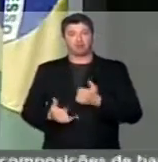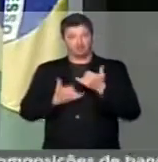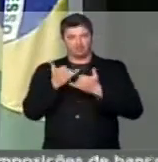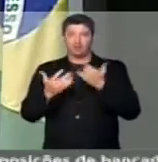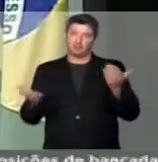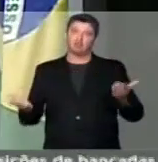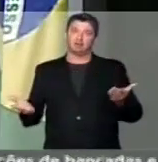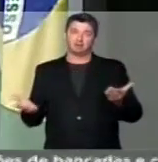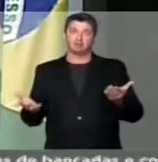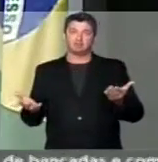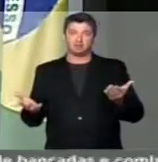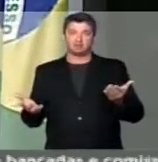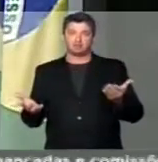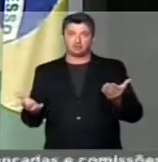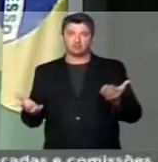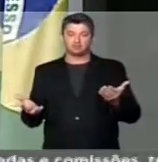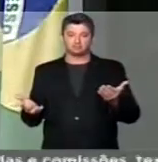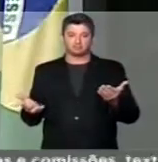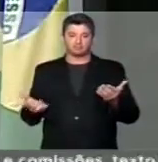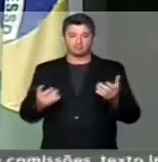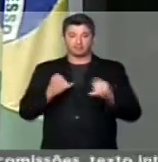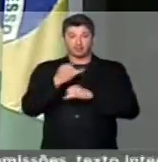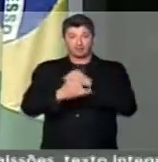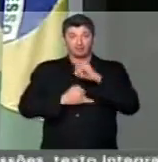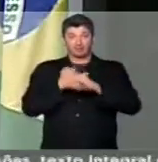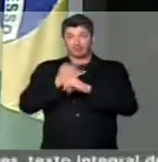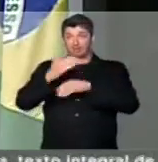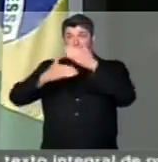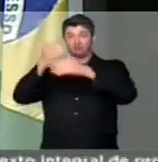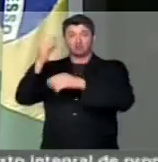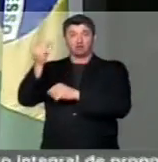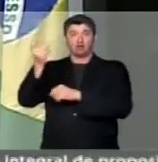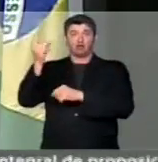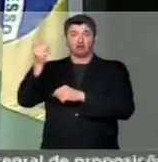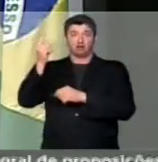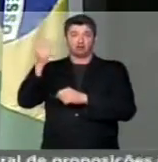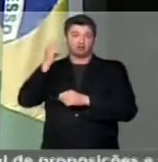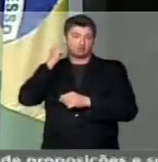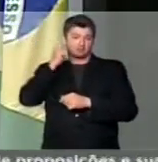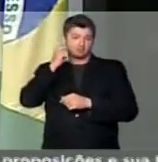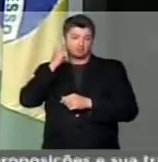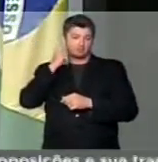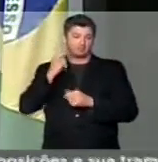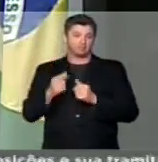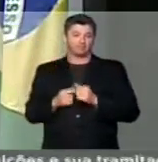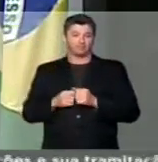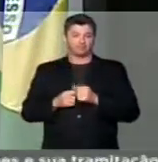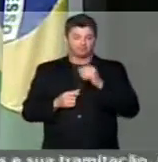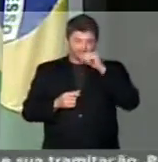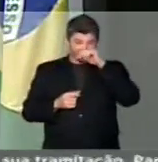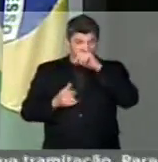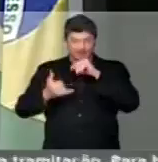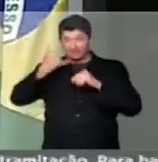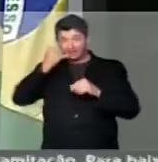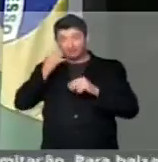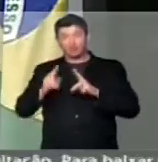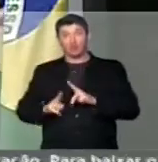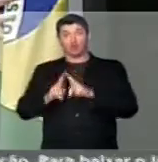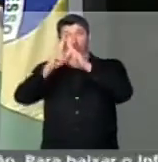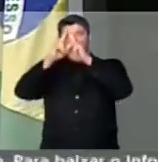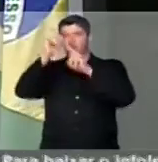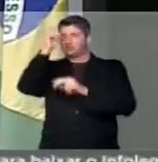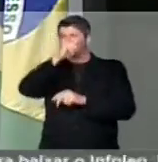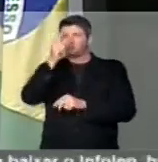brincadeira. A internet não evolui há muito tempo. Sinal de telefonia é